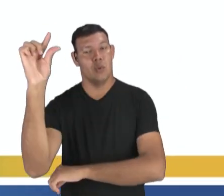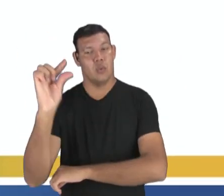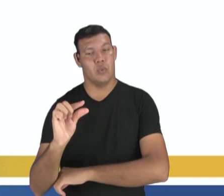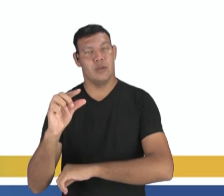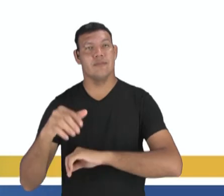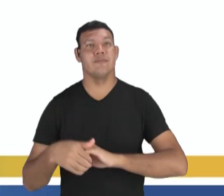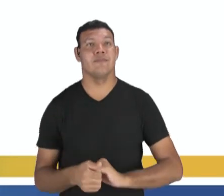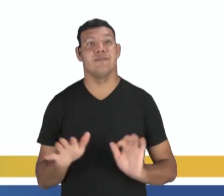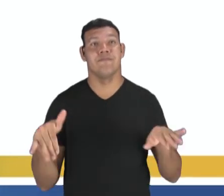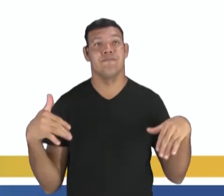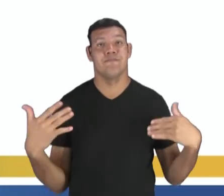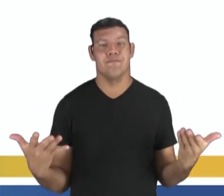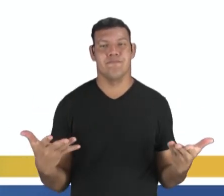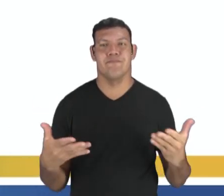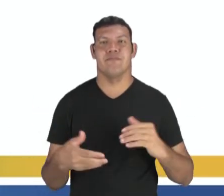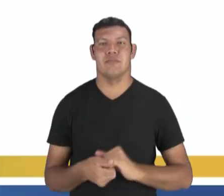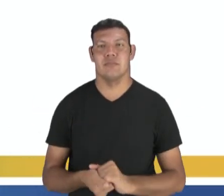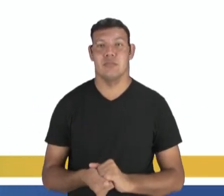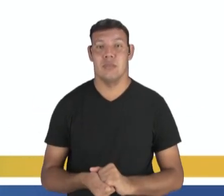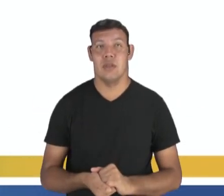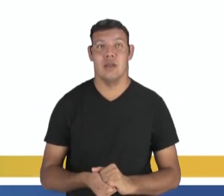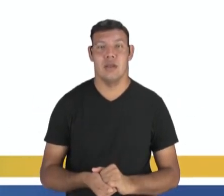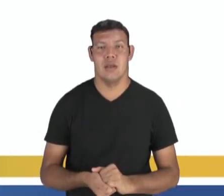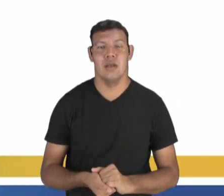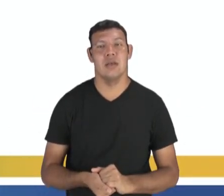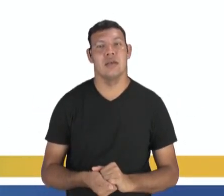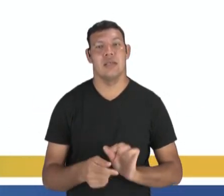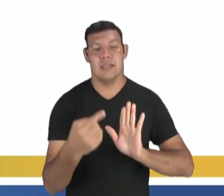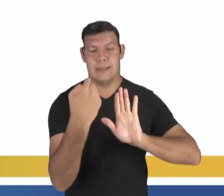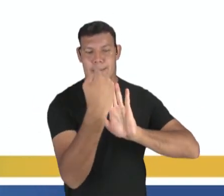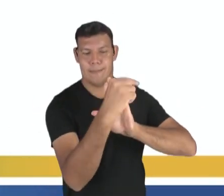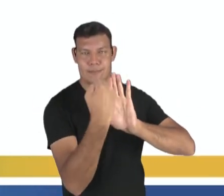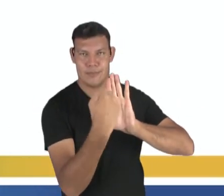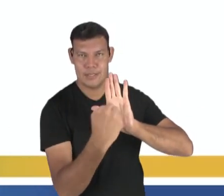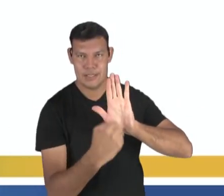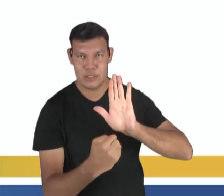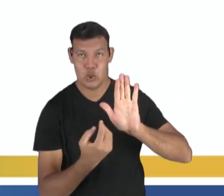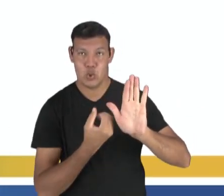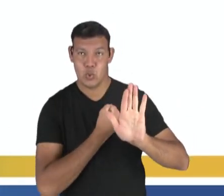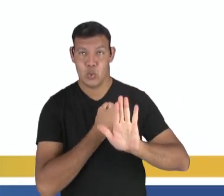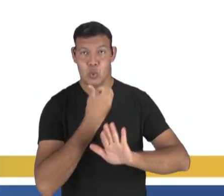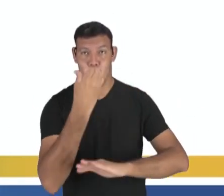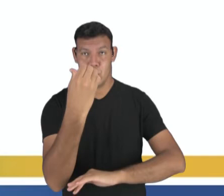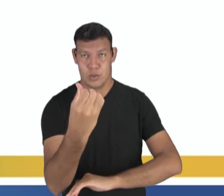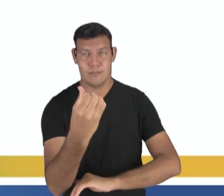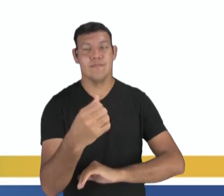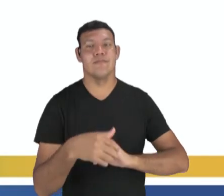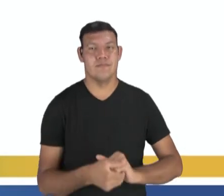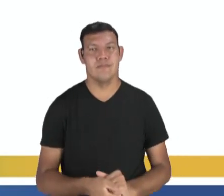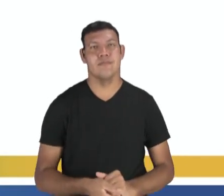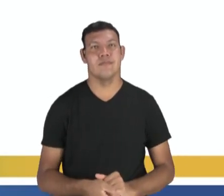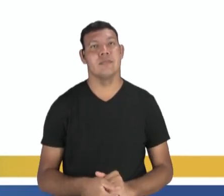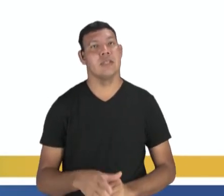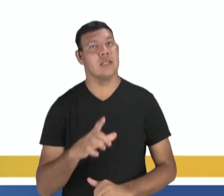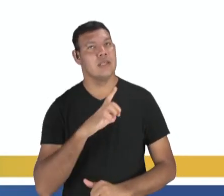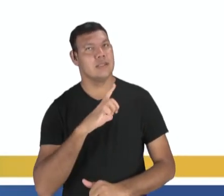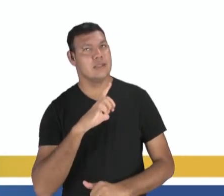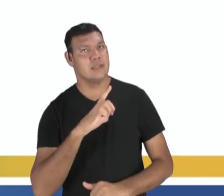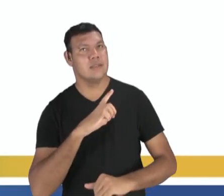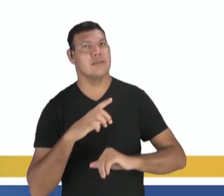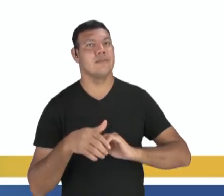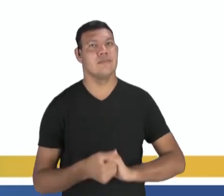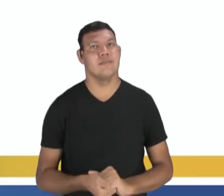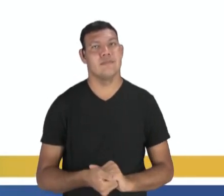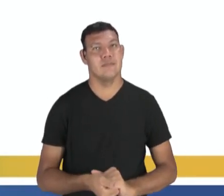bom então vamos lá a cada essa cada cada aposta de 6 desennos concorre se com